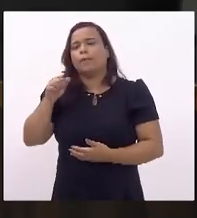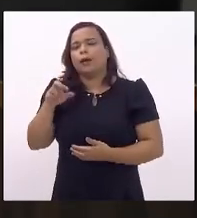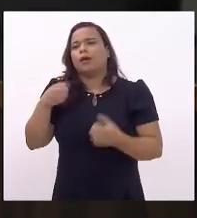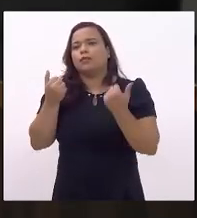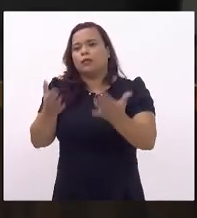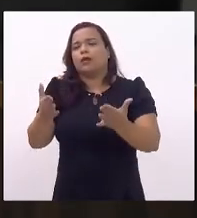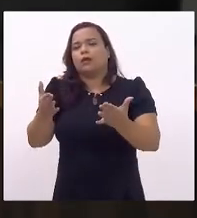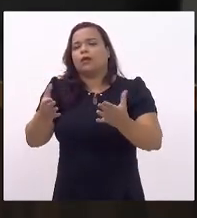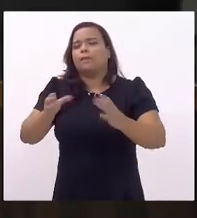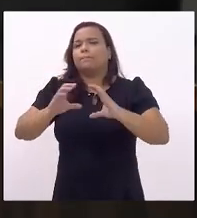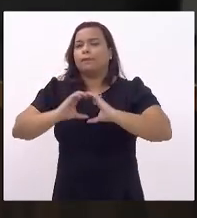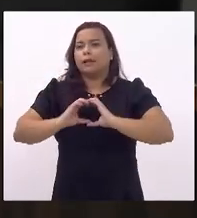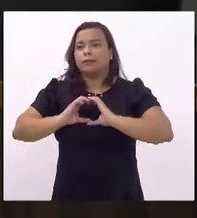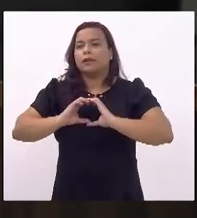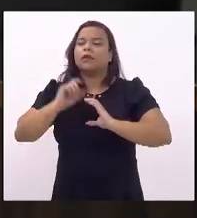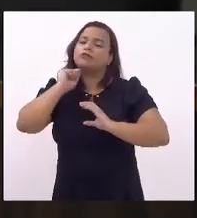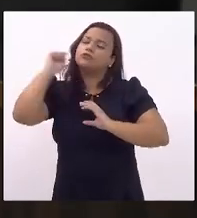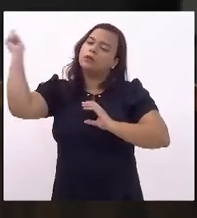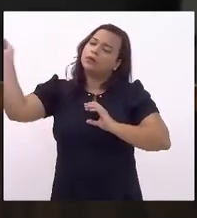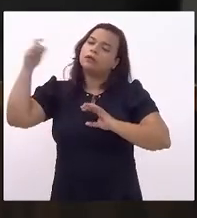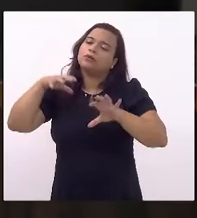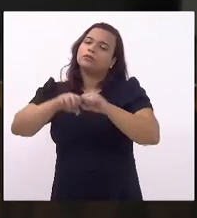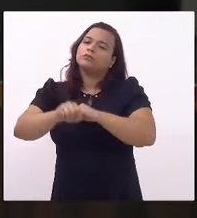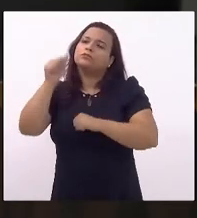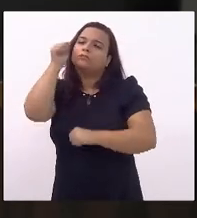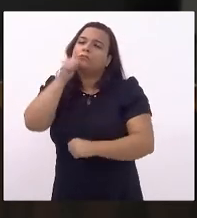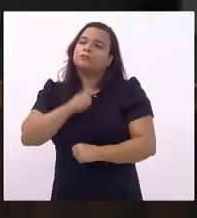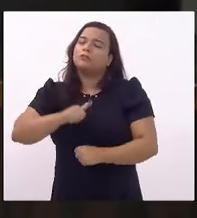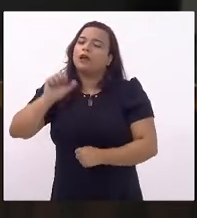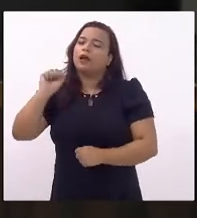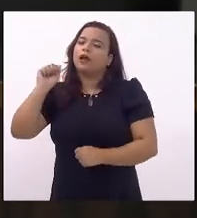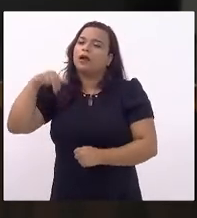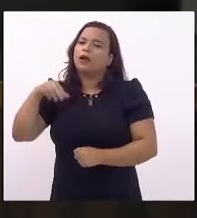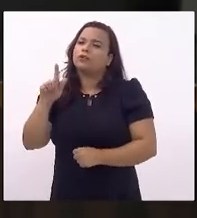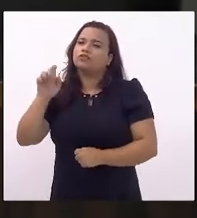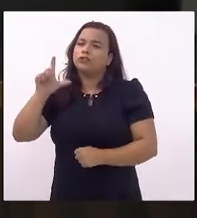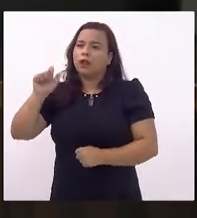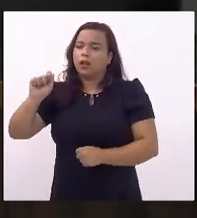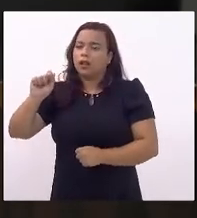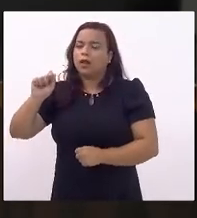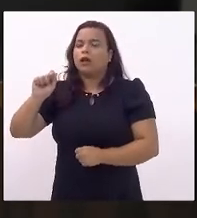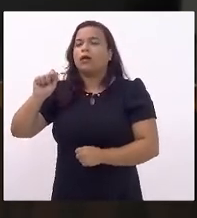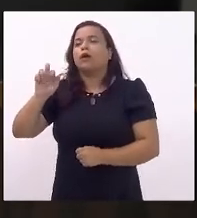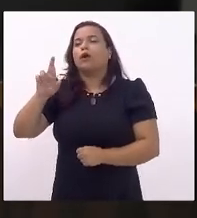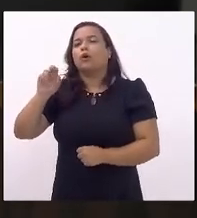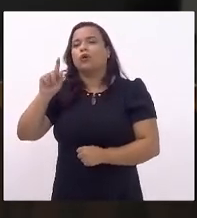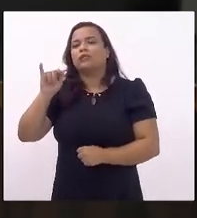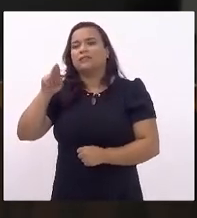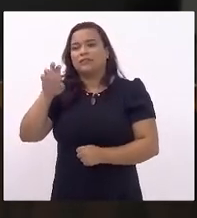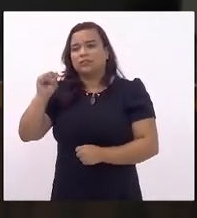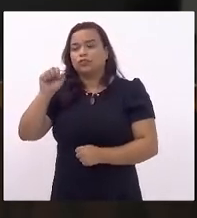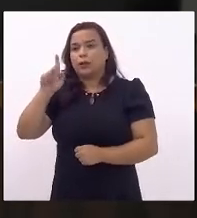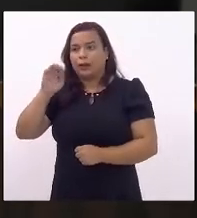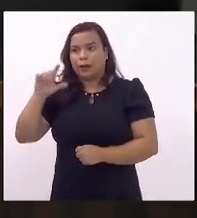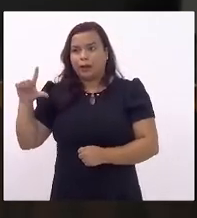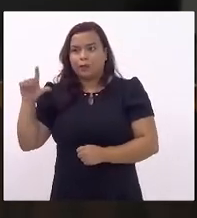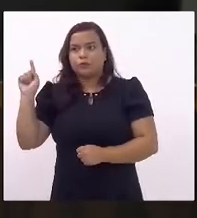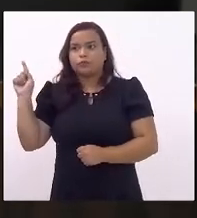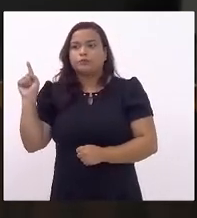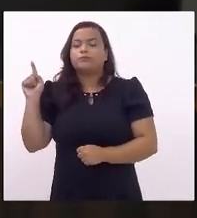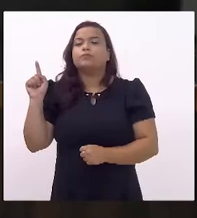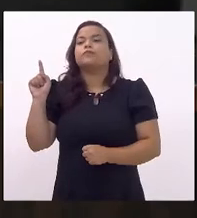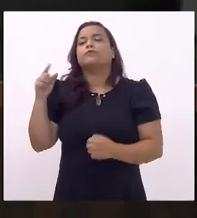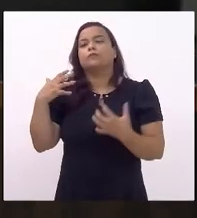tiradente, respectivo diploma, a senhora Ângela Maria Rodrigues Leal. Parecida comissão de normas internas e proposições externas, favorável ao deputado Chico